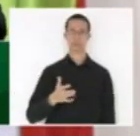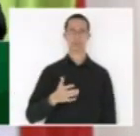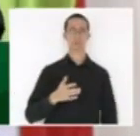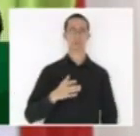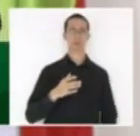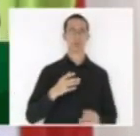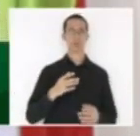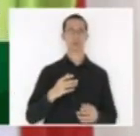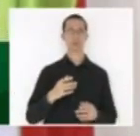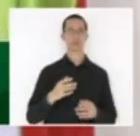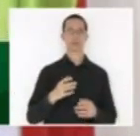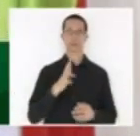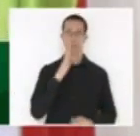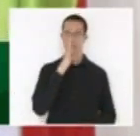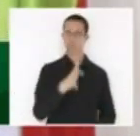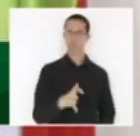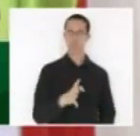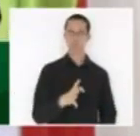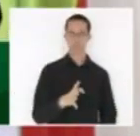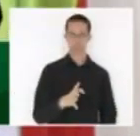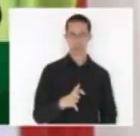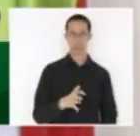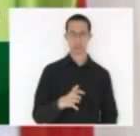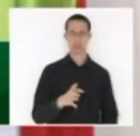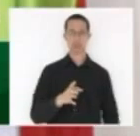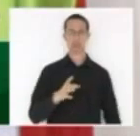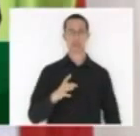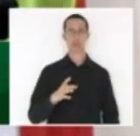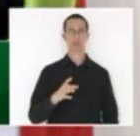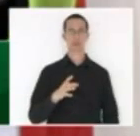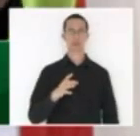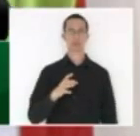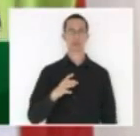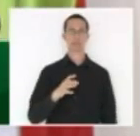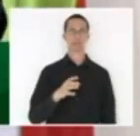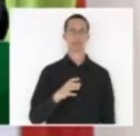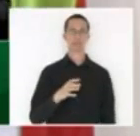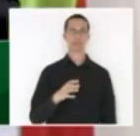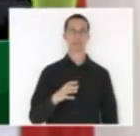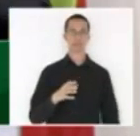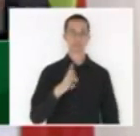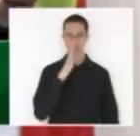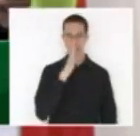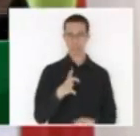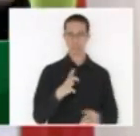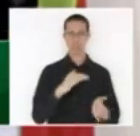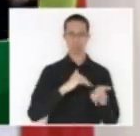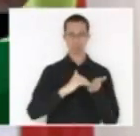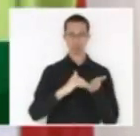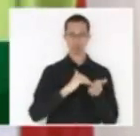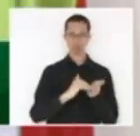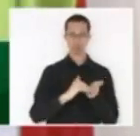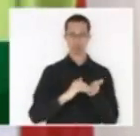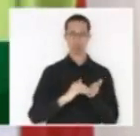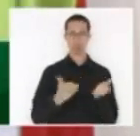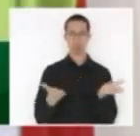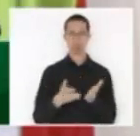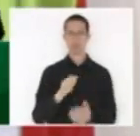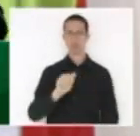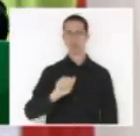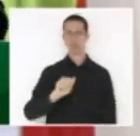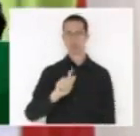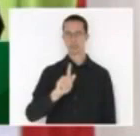críticas com relação, hoje, às agências, à época, às